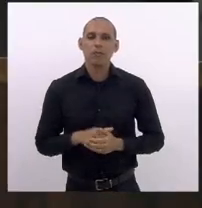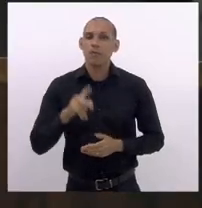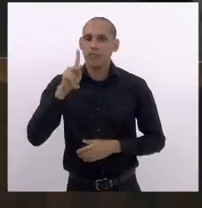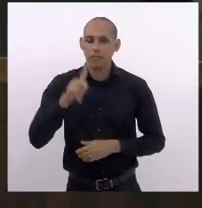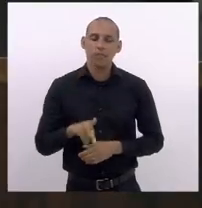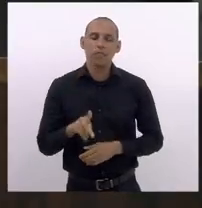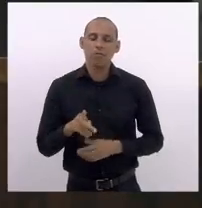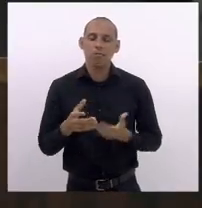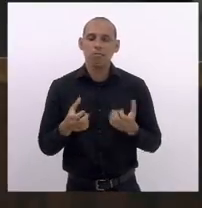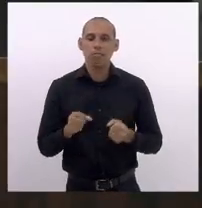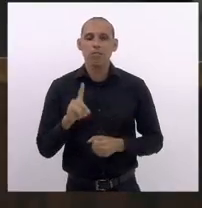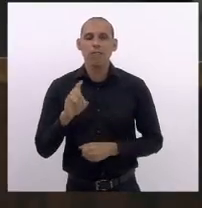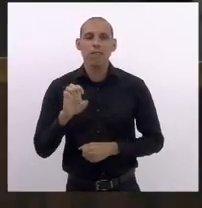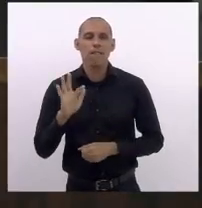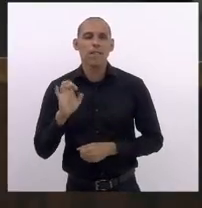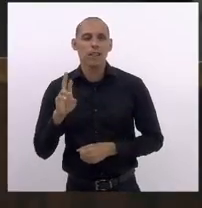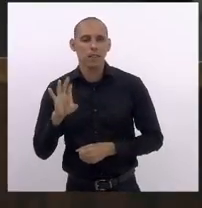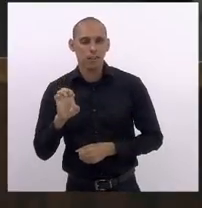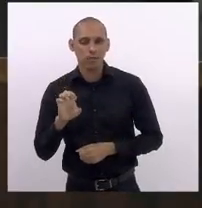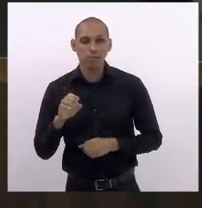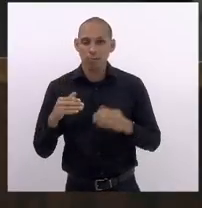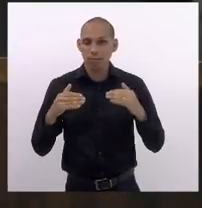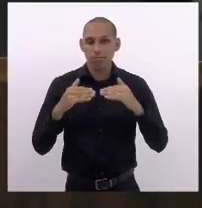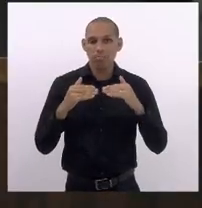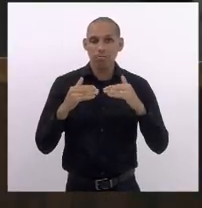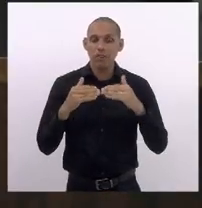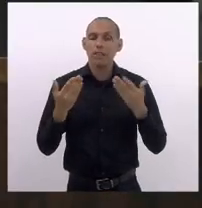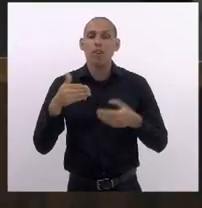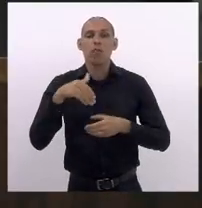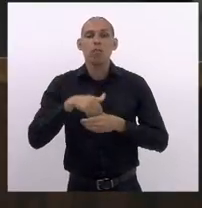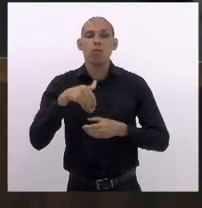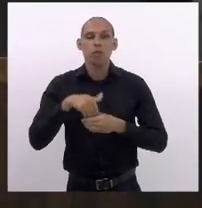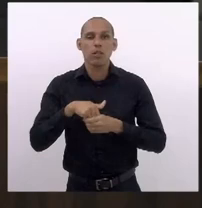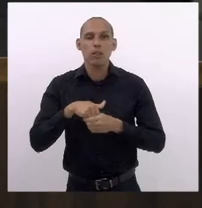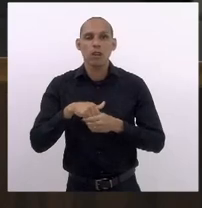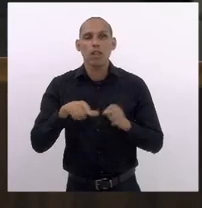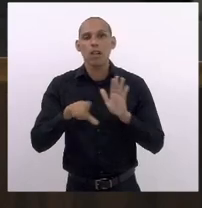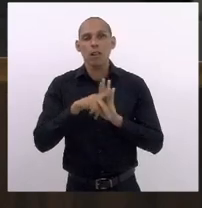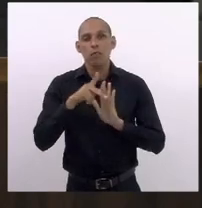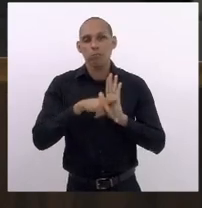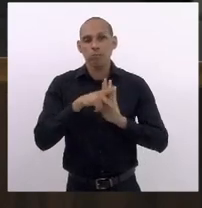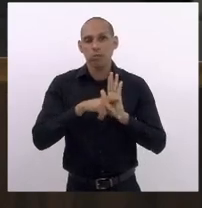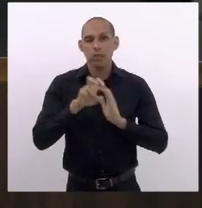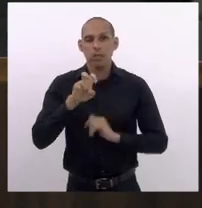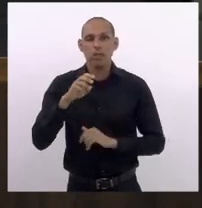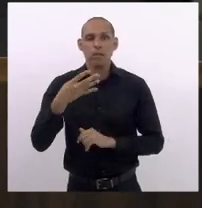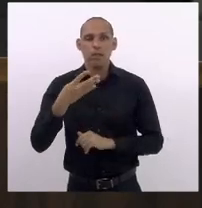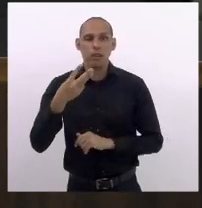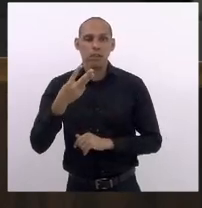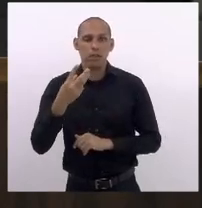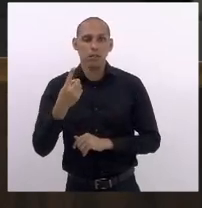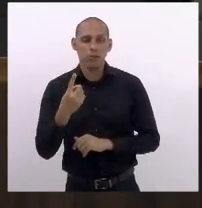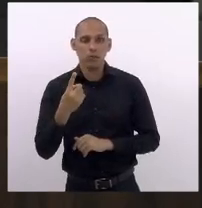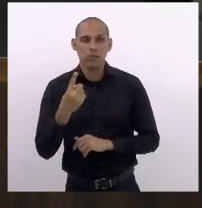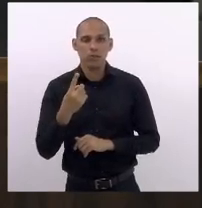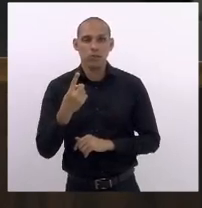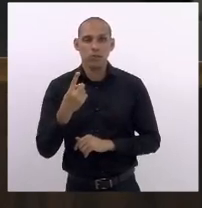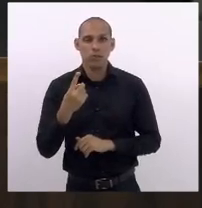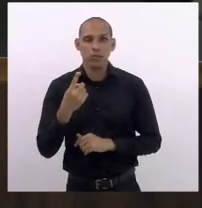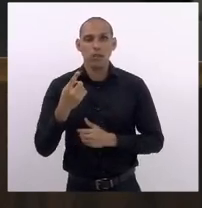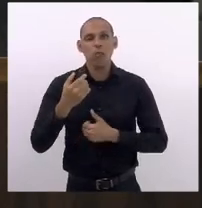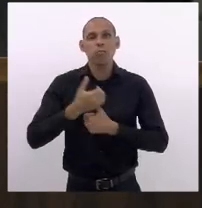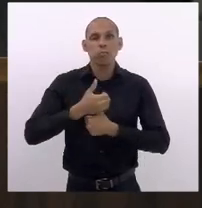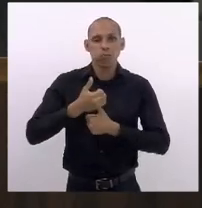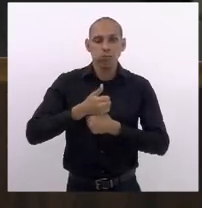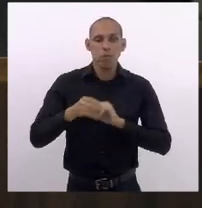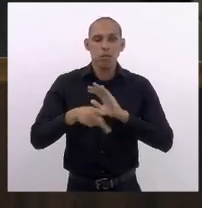defere. Não acordado? Então, em votação, projeto de lei 5431, concluído por substitutivo